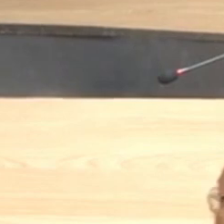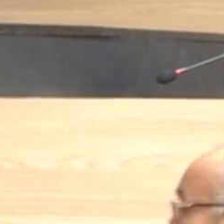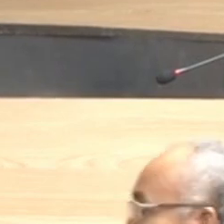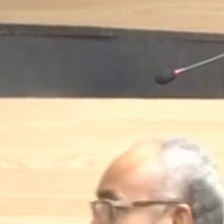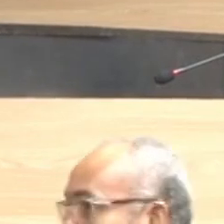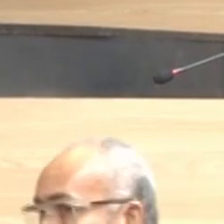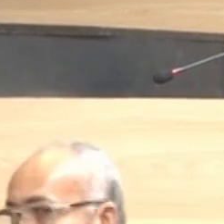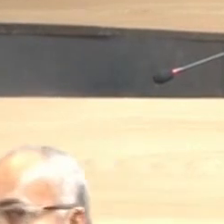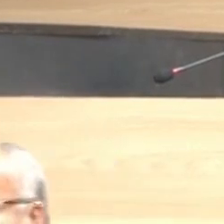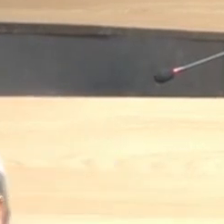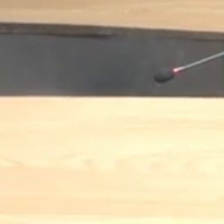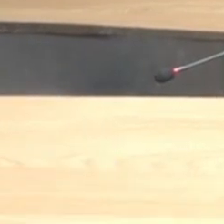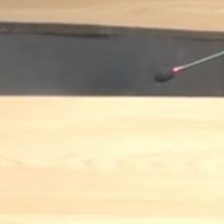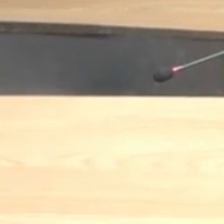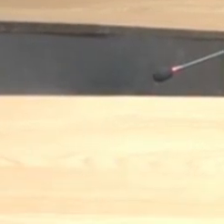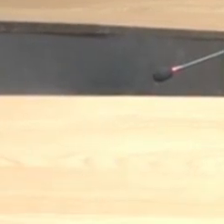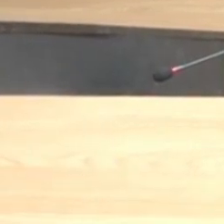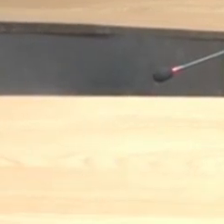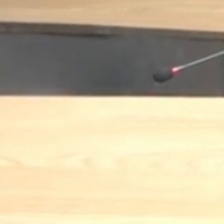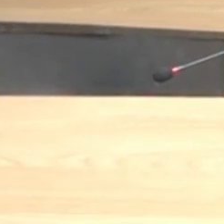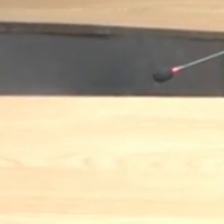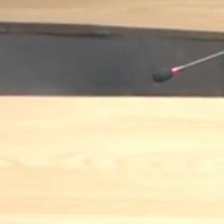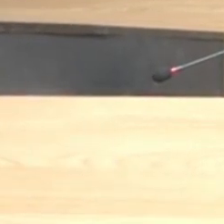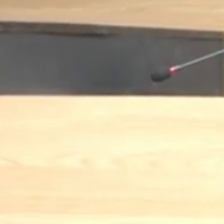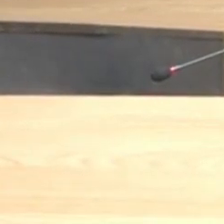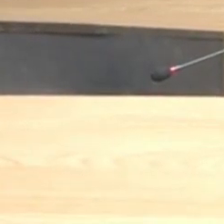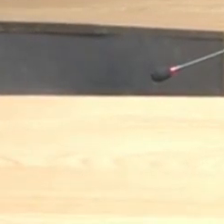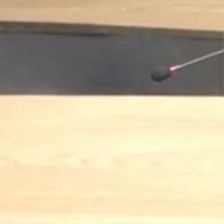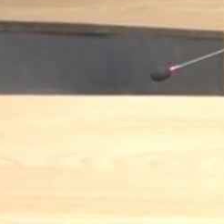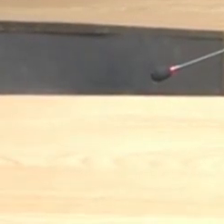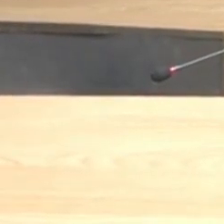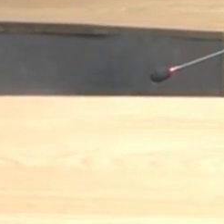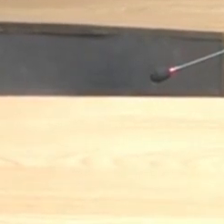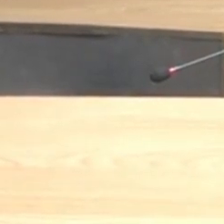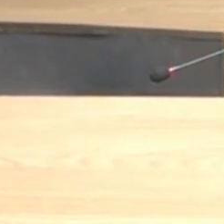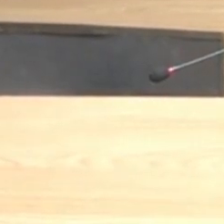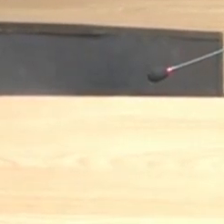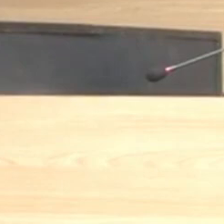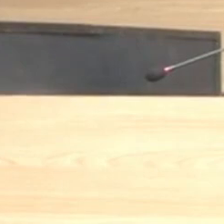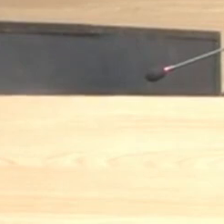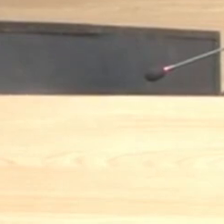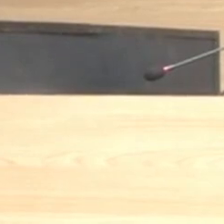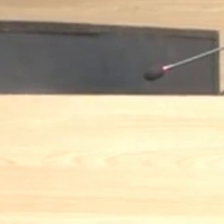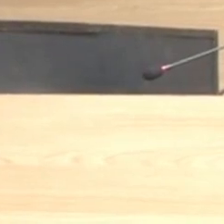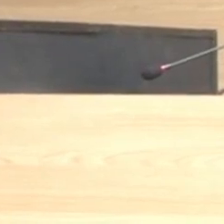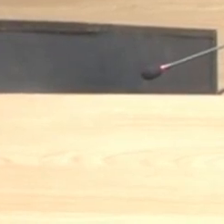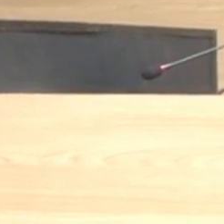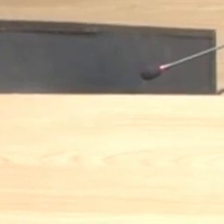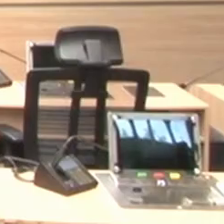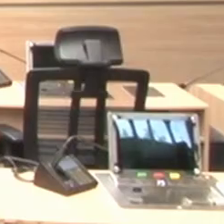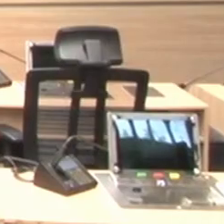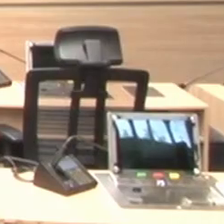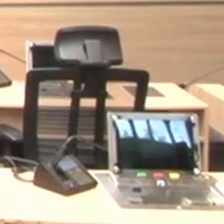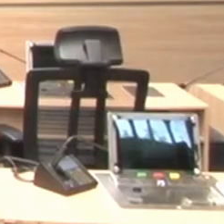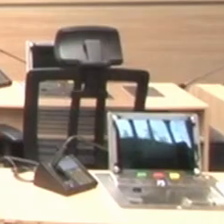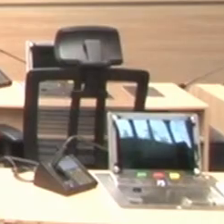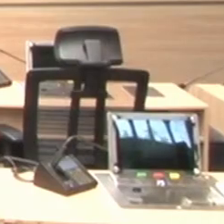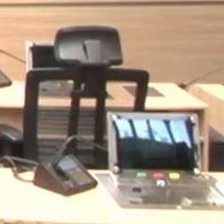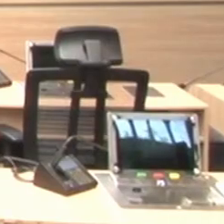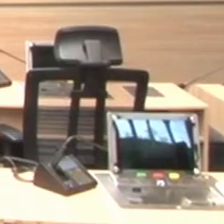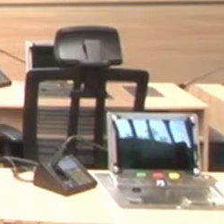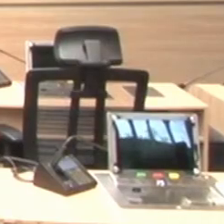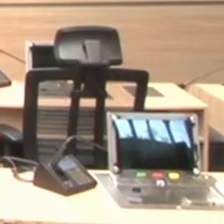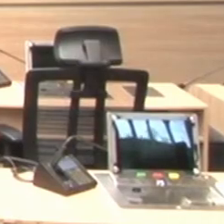Em reunião plenária da Câmara do Recife, o vereador Fred Ferreira fez um alerta para o risco de deslizamento de barreira em uma área